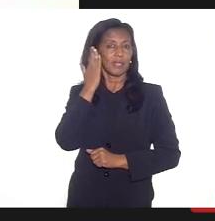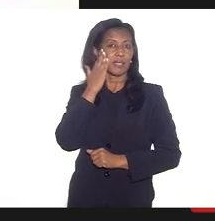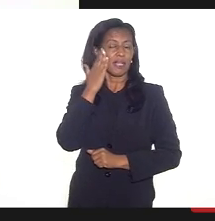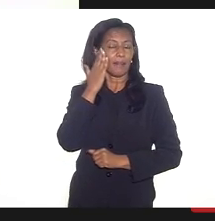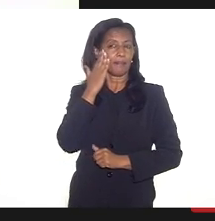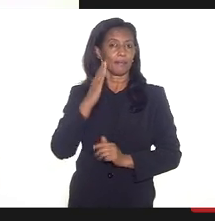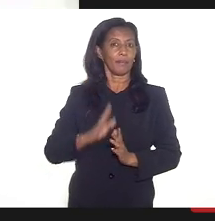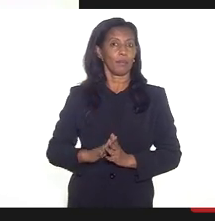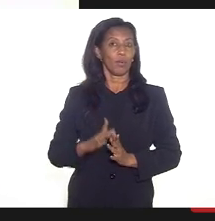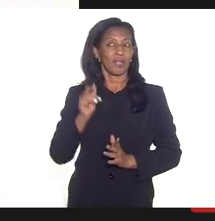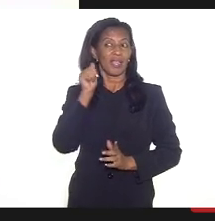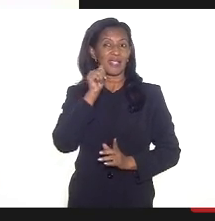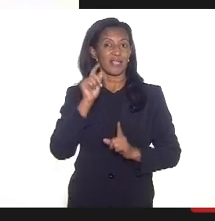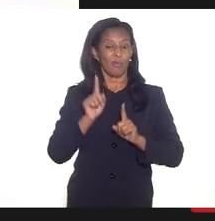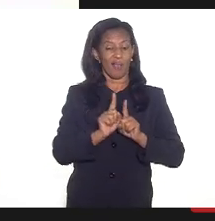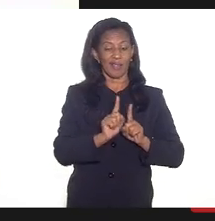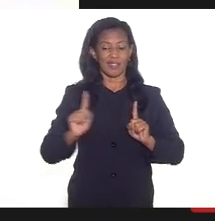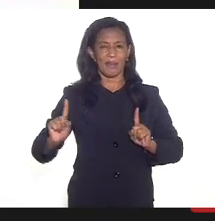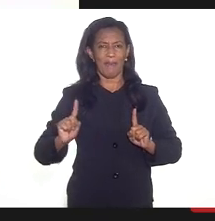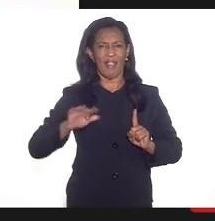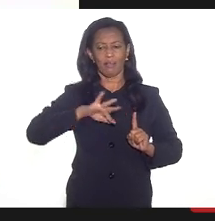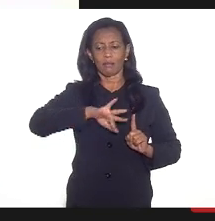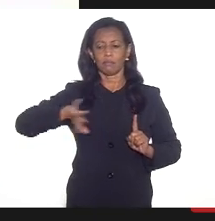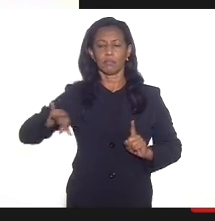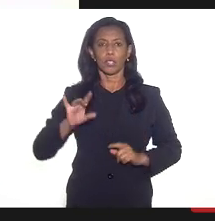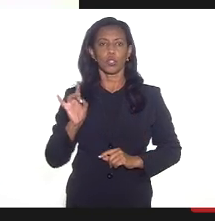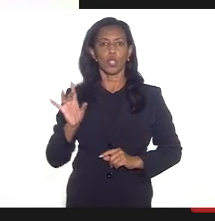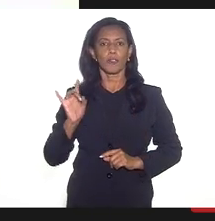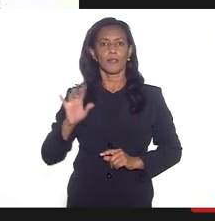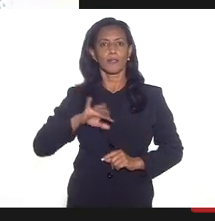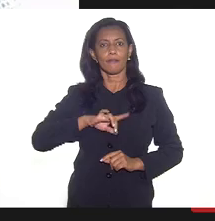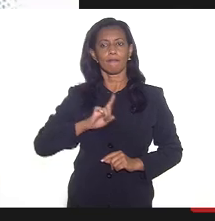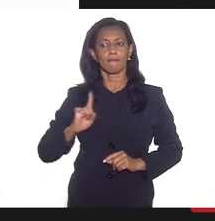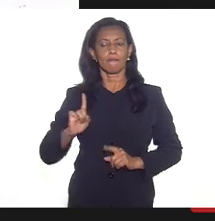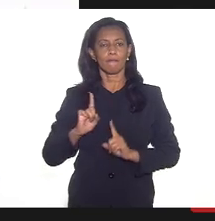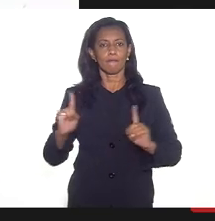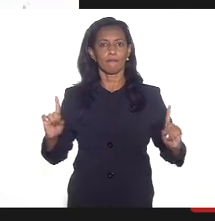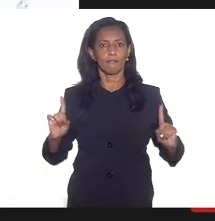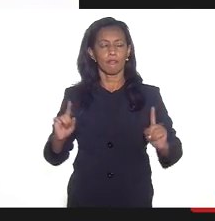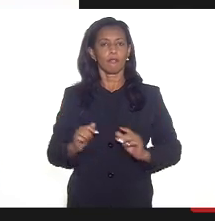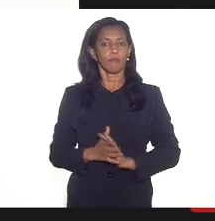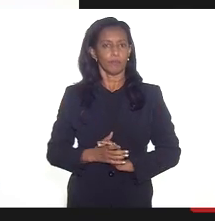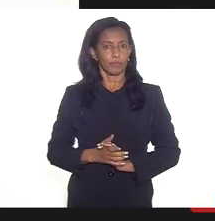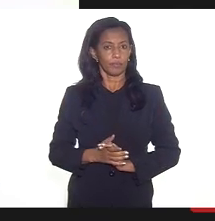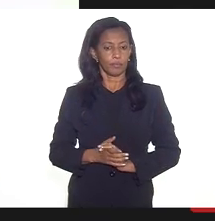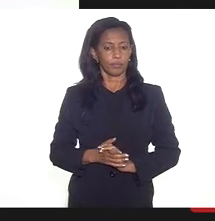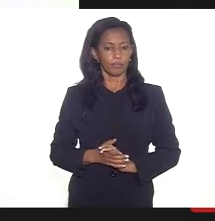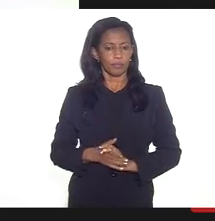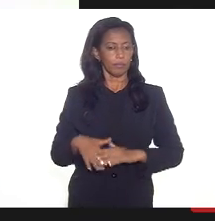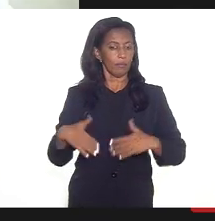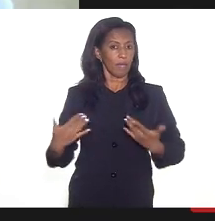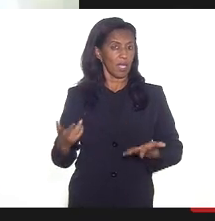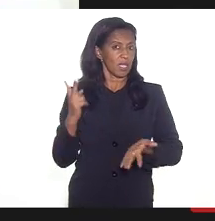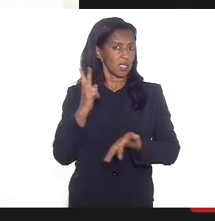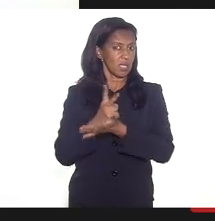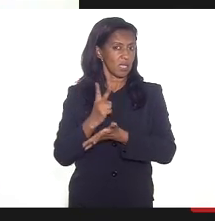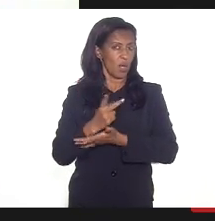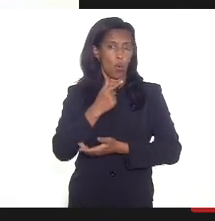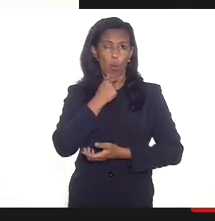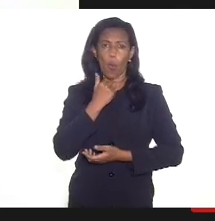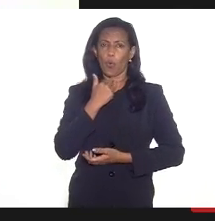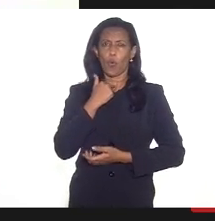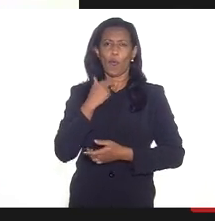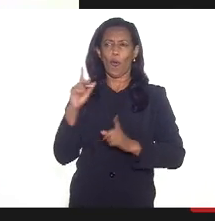essa mulher para ser atendida sozinha. E várias consultas que o acompanhante não pode